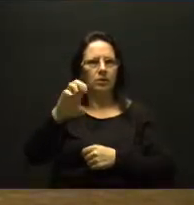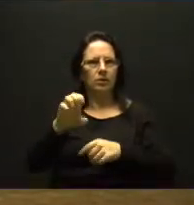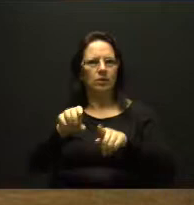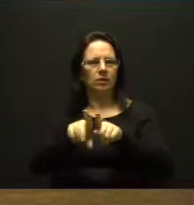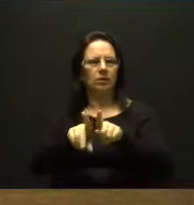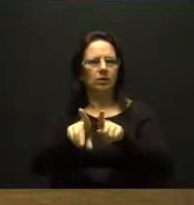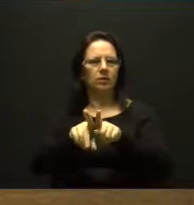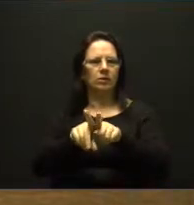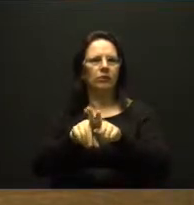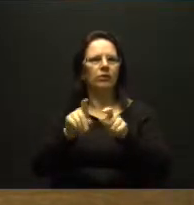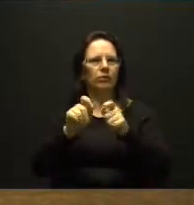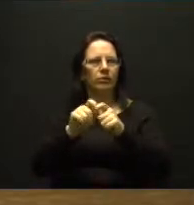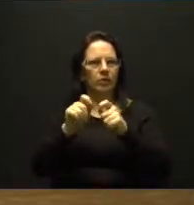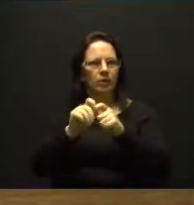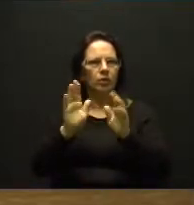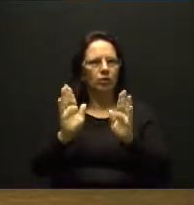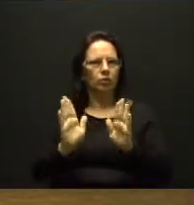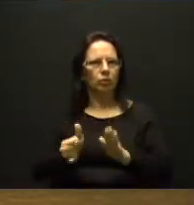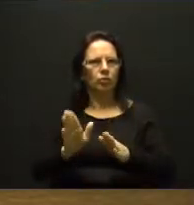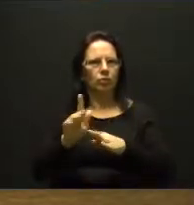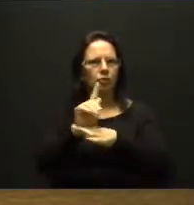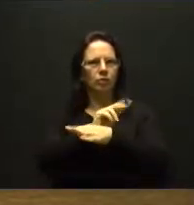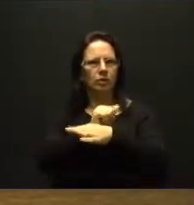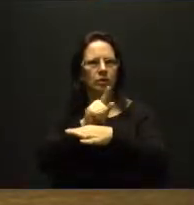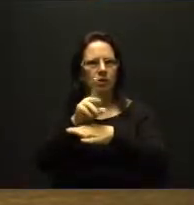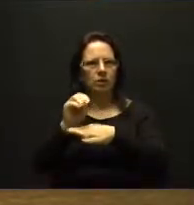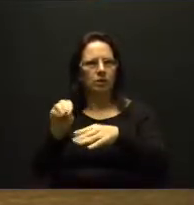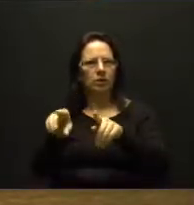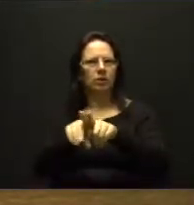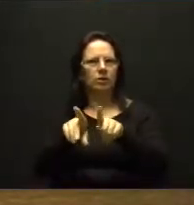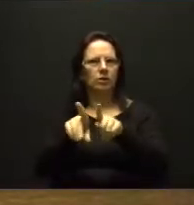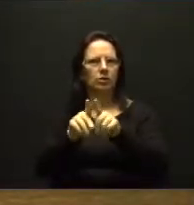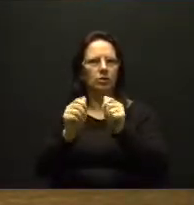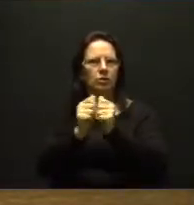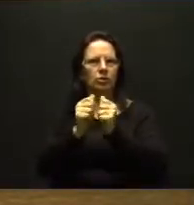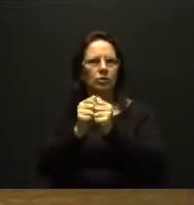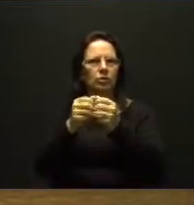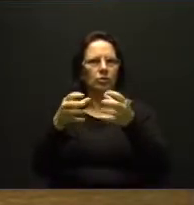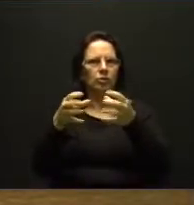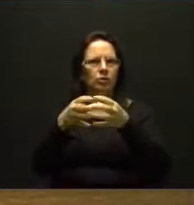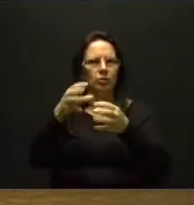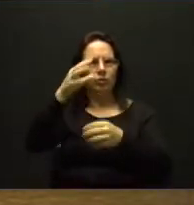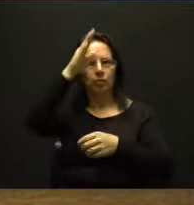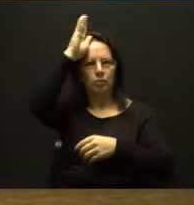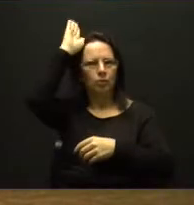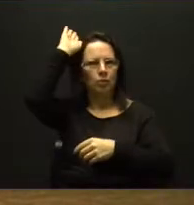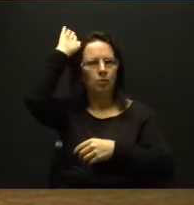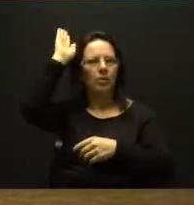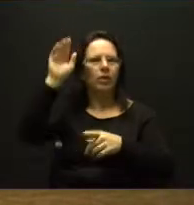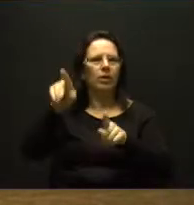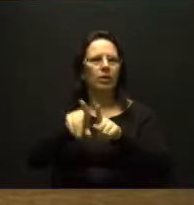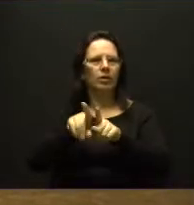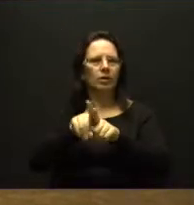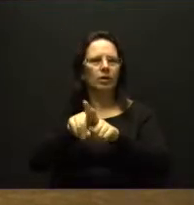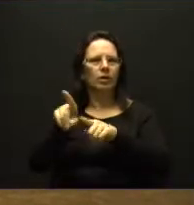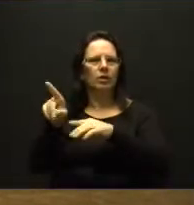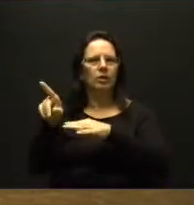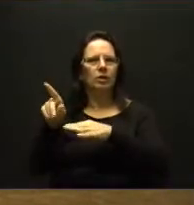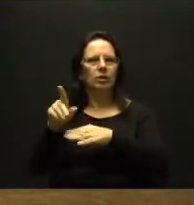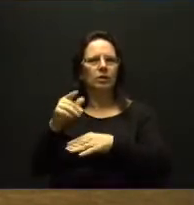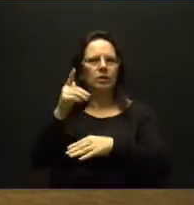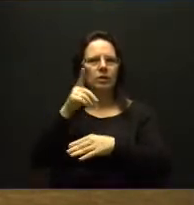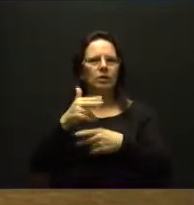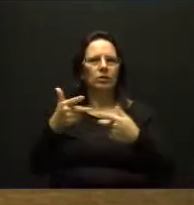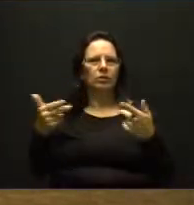fazendo algumas gestões junto também ao corpo de bombeiros buscando alternativas aí né ea gente